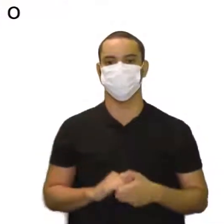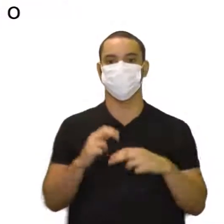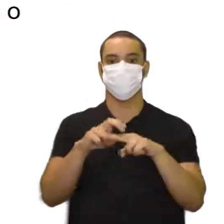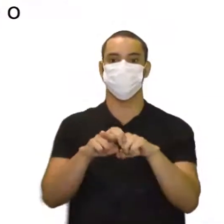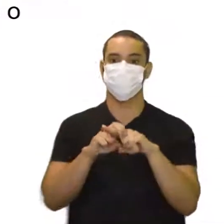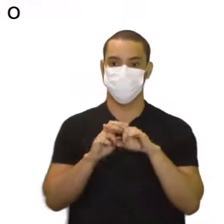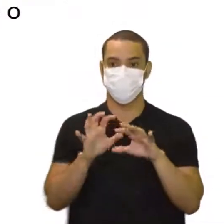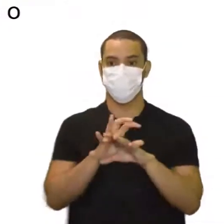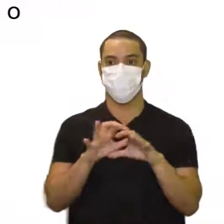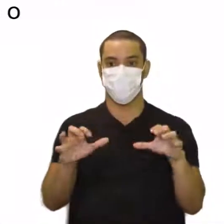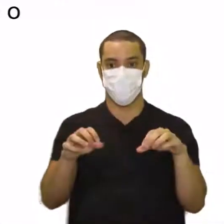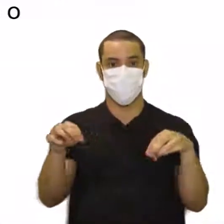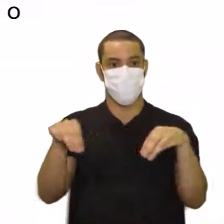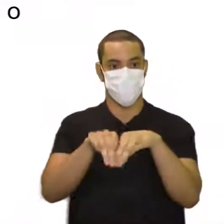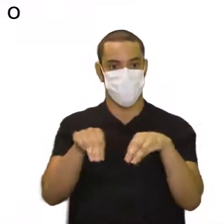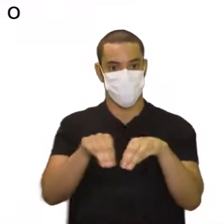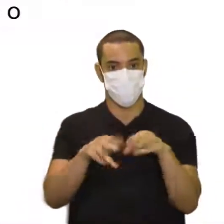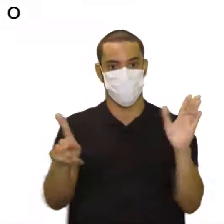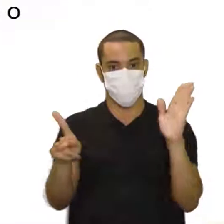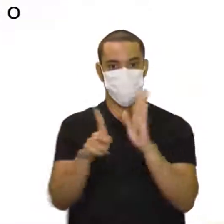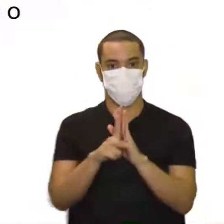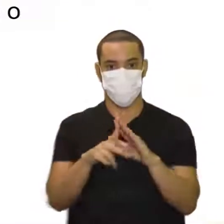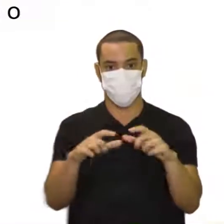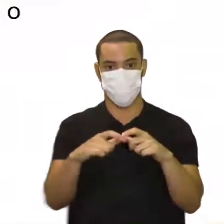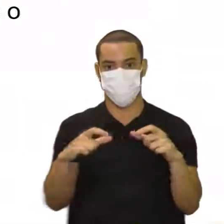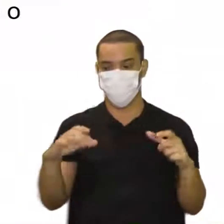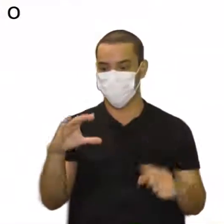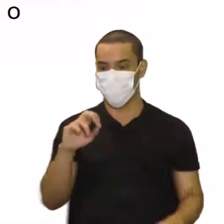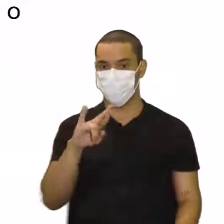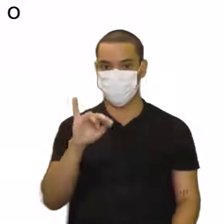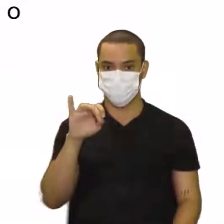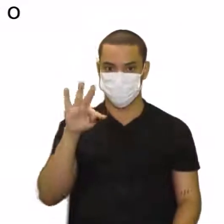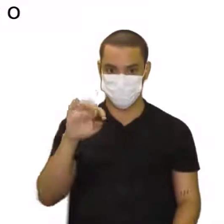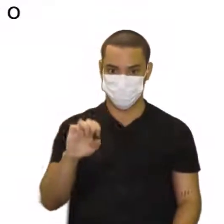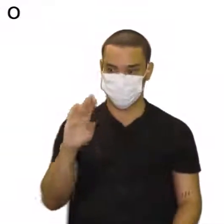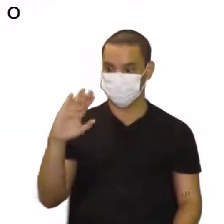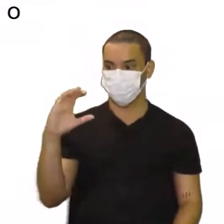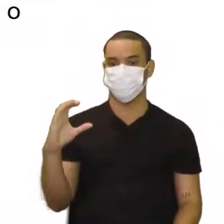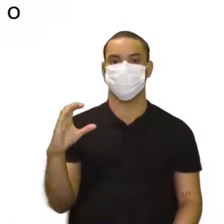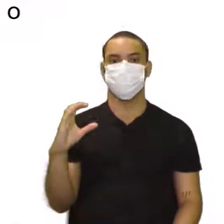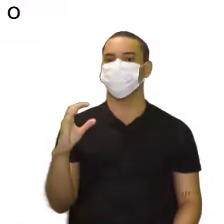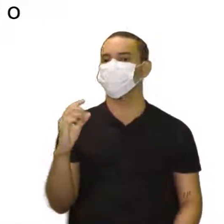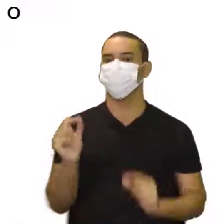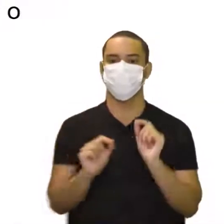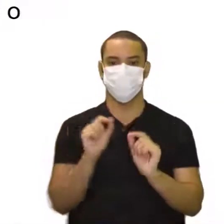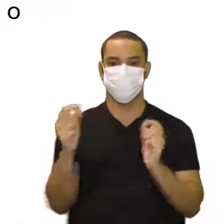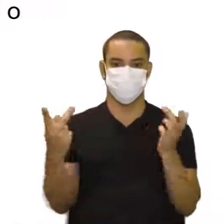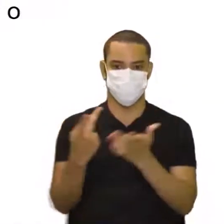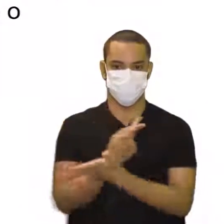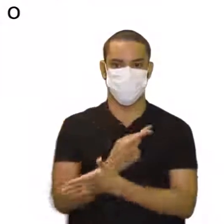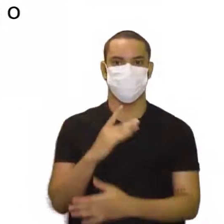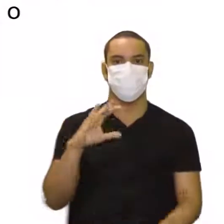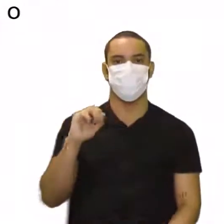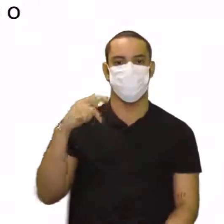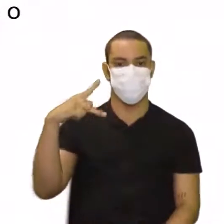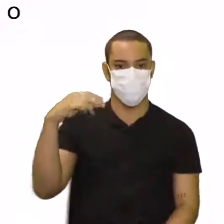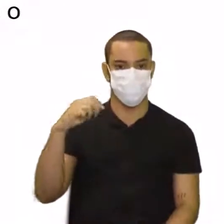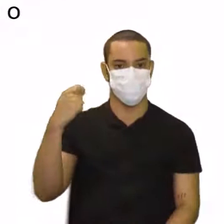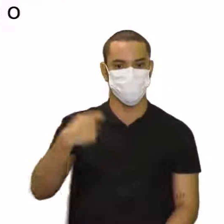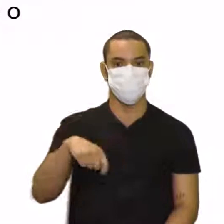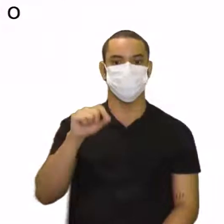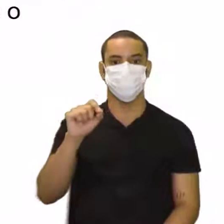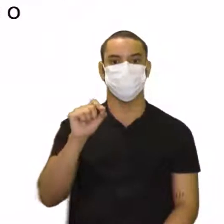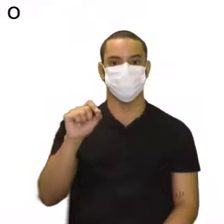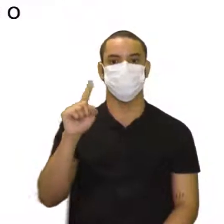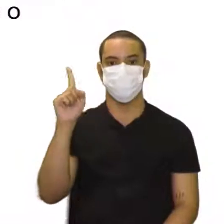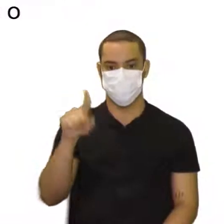campo magnético induzido pela corrente, que é a corrente que passa na espira, então vai induzir um campo, né, será da